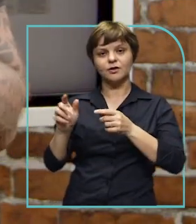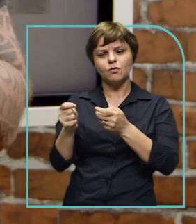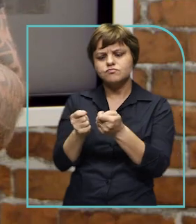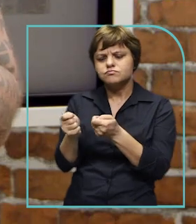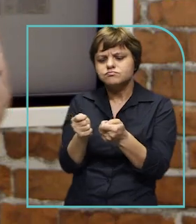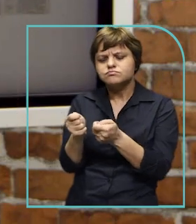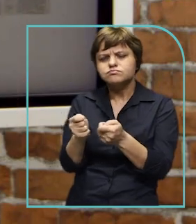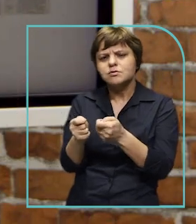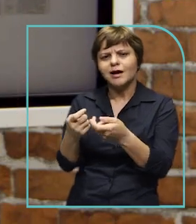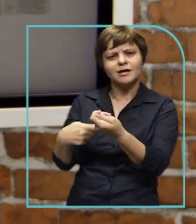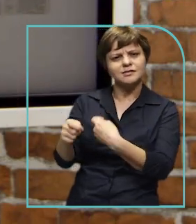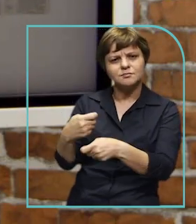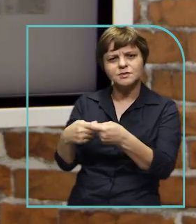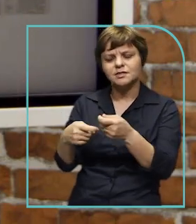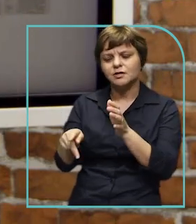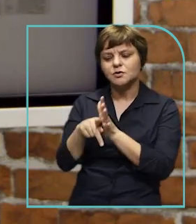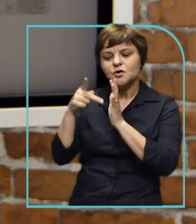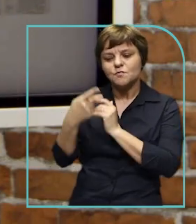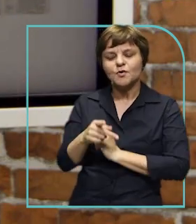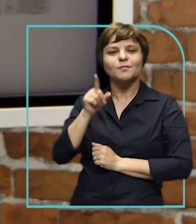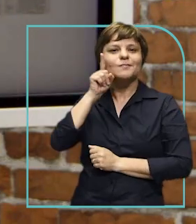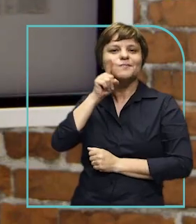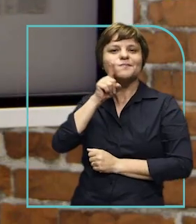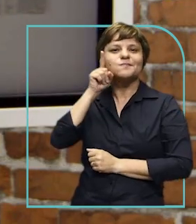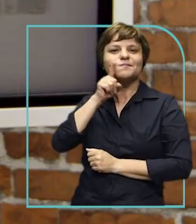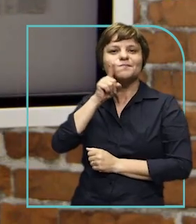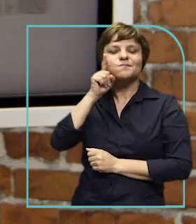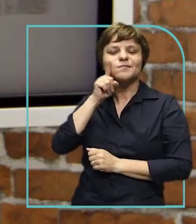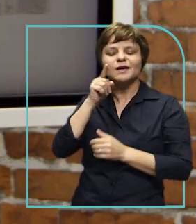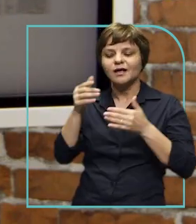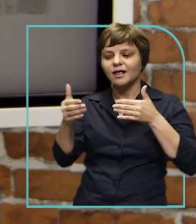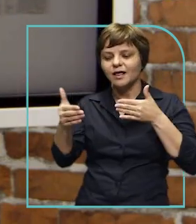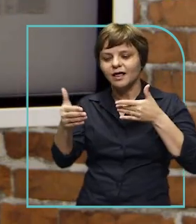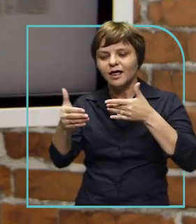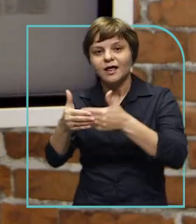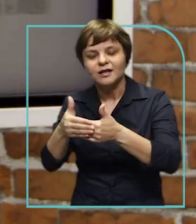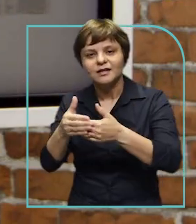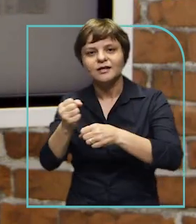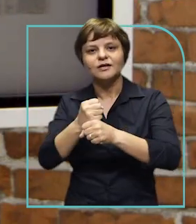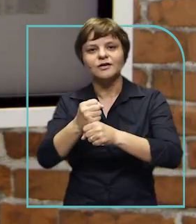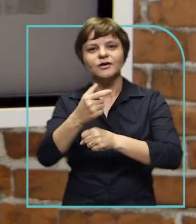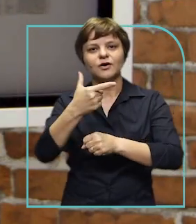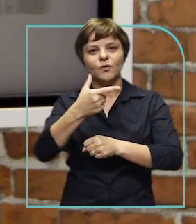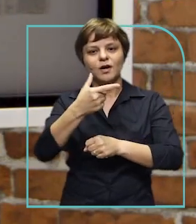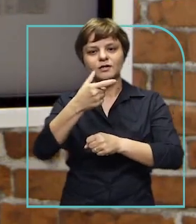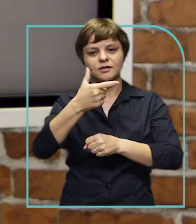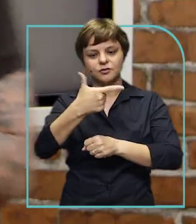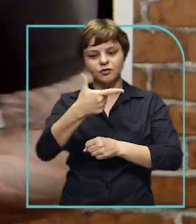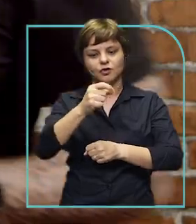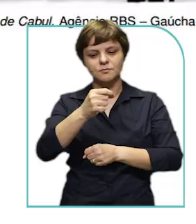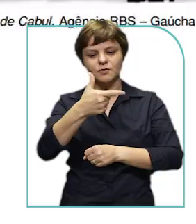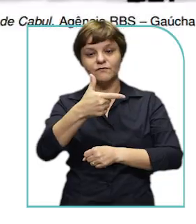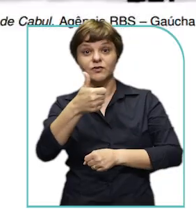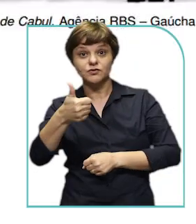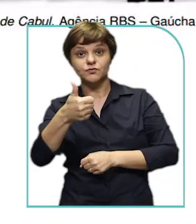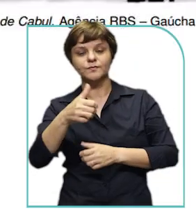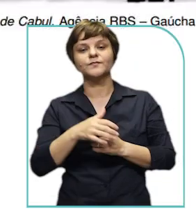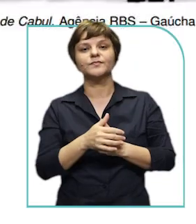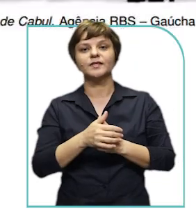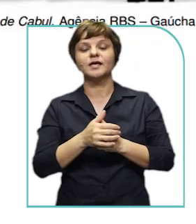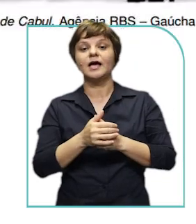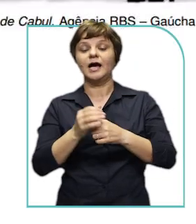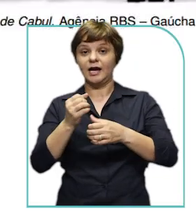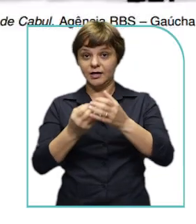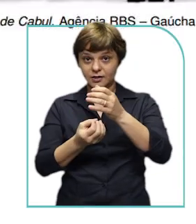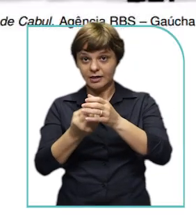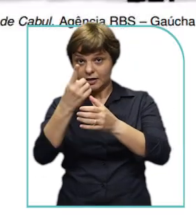é controlado e fica sob controle dos Estados Unidos até o ano de 2021. E aí,